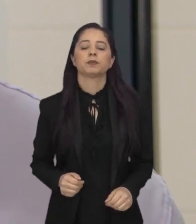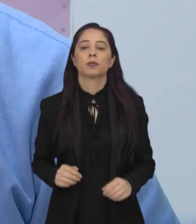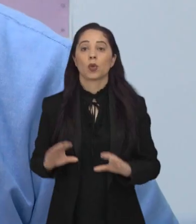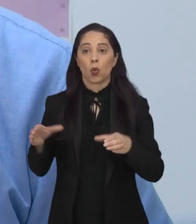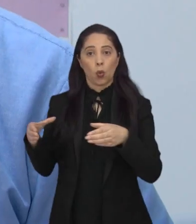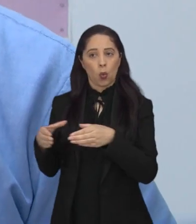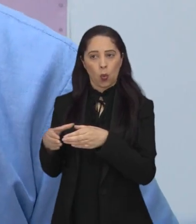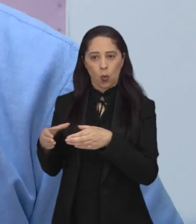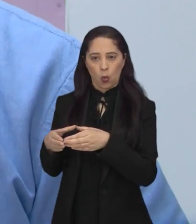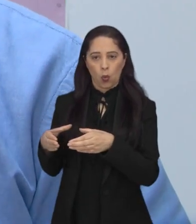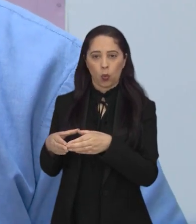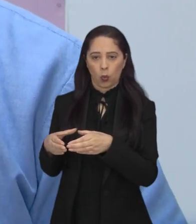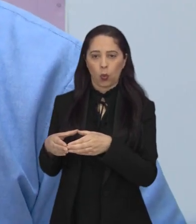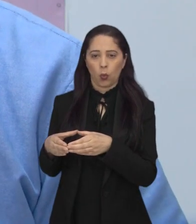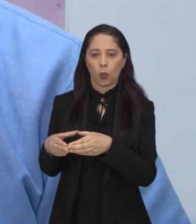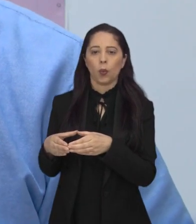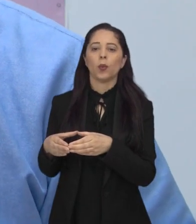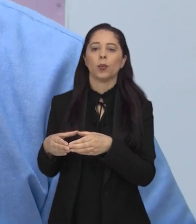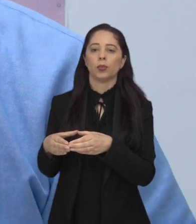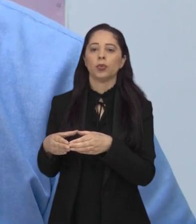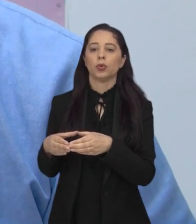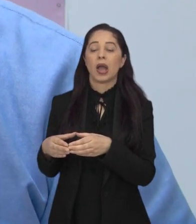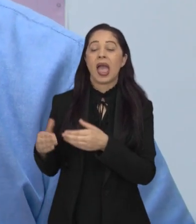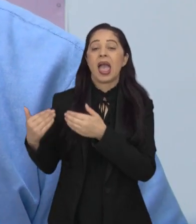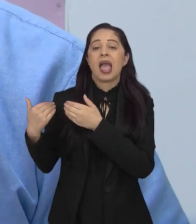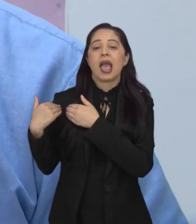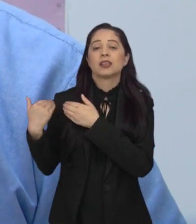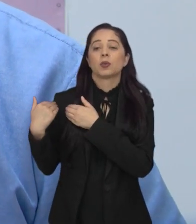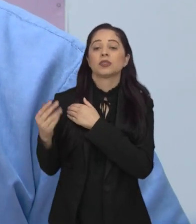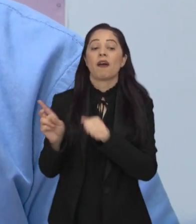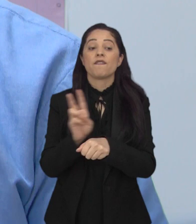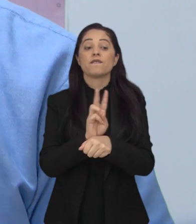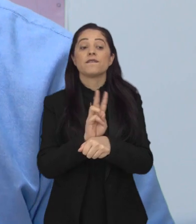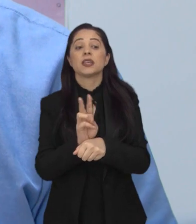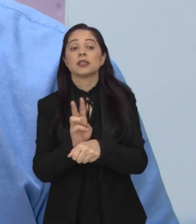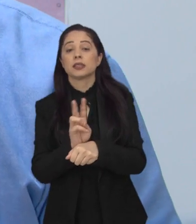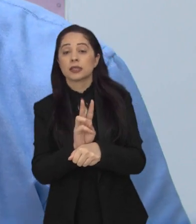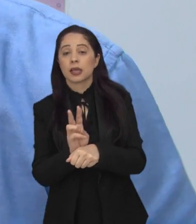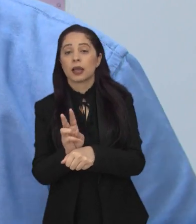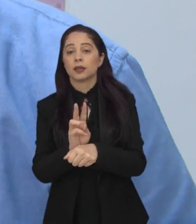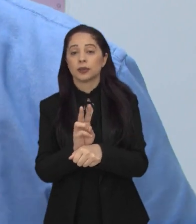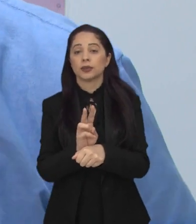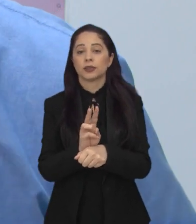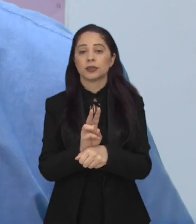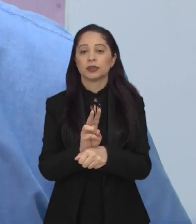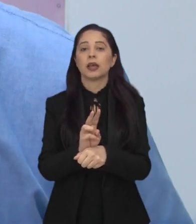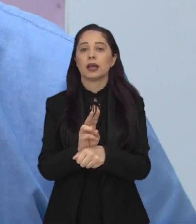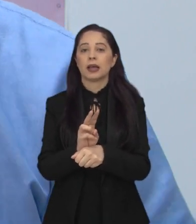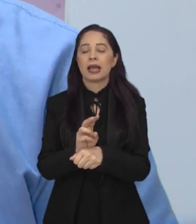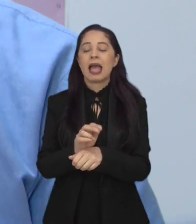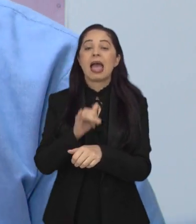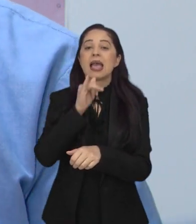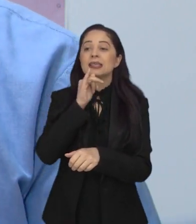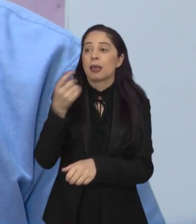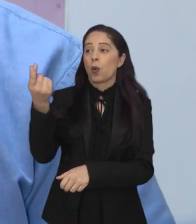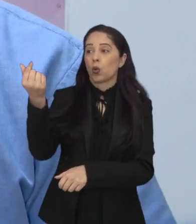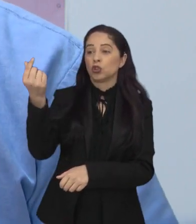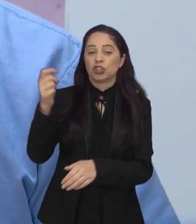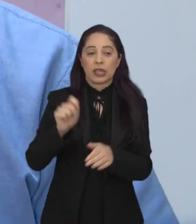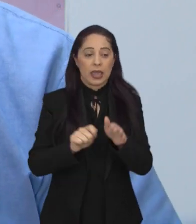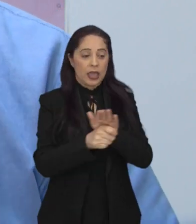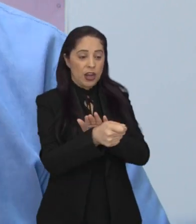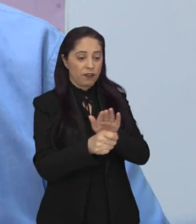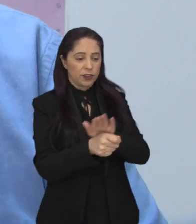população. A comissão ela tem essa função também de fiscalizar, né? Fiscaliza a verba pública